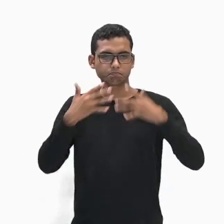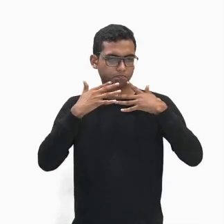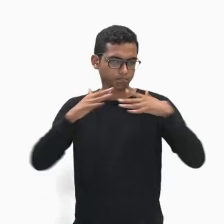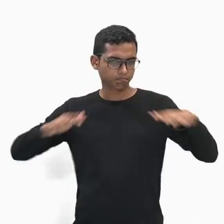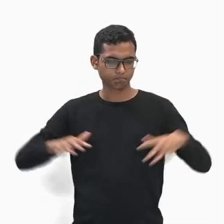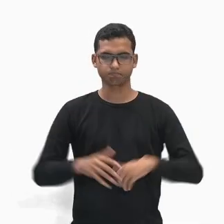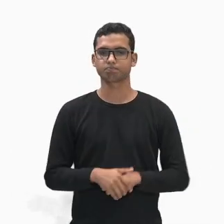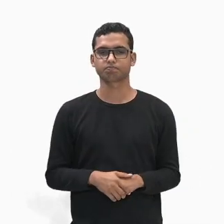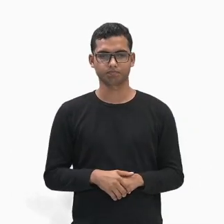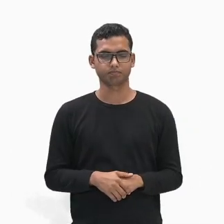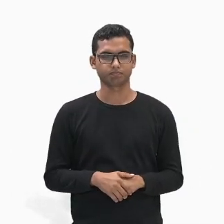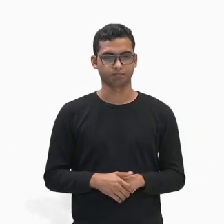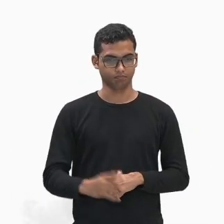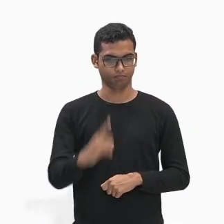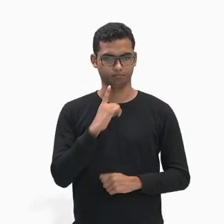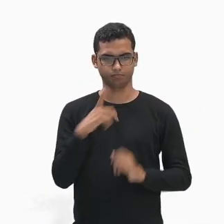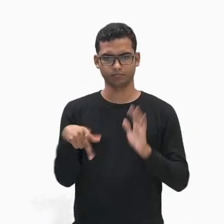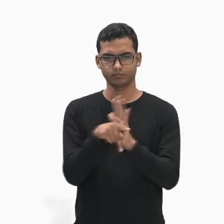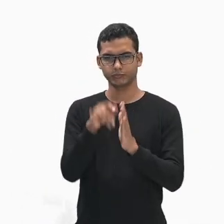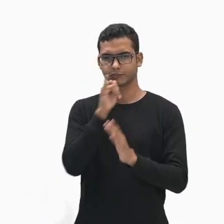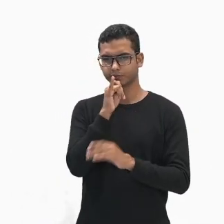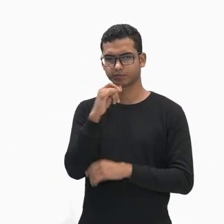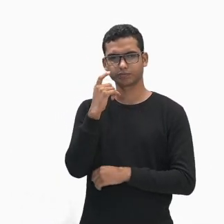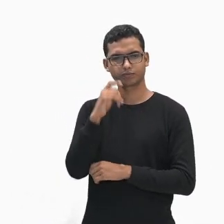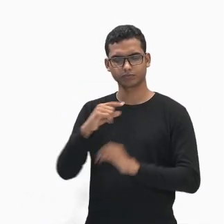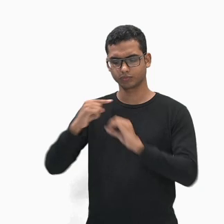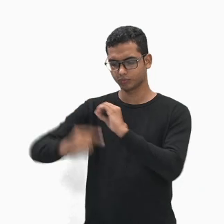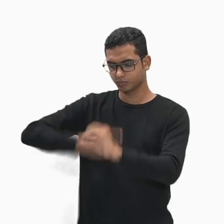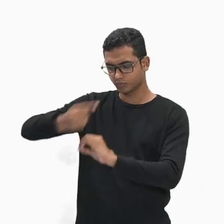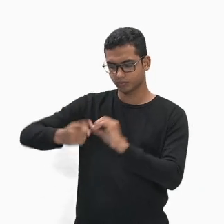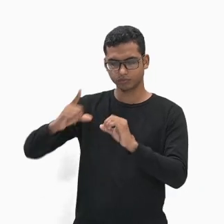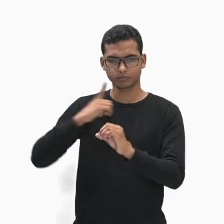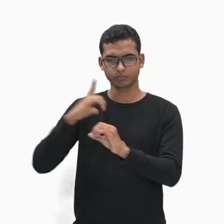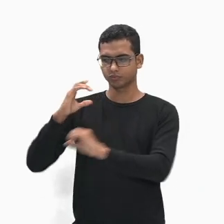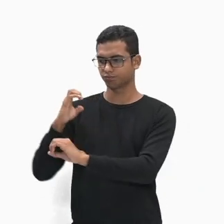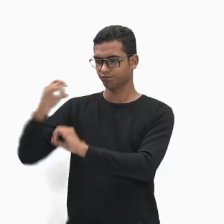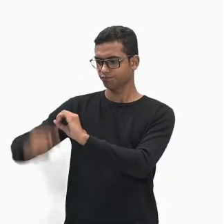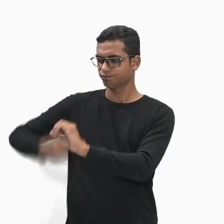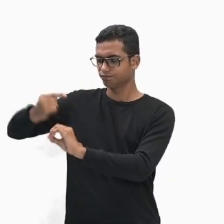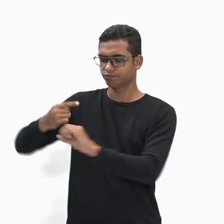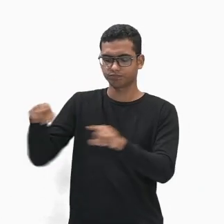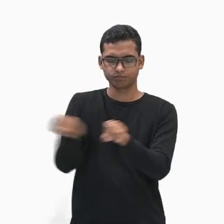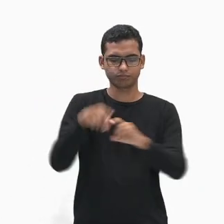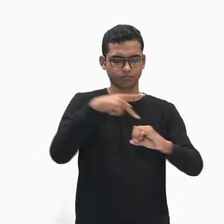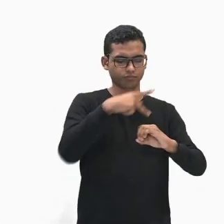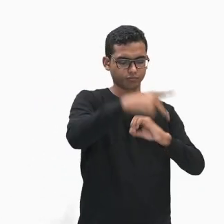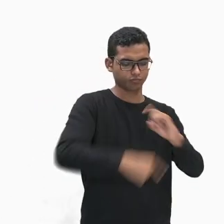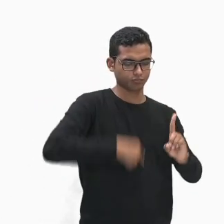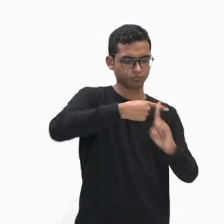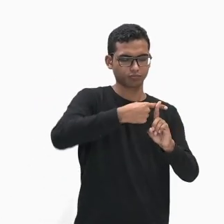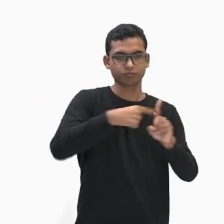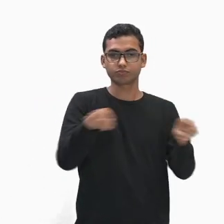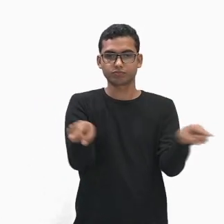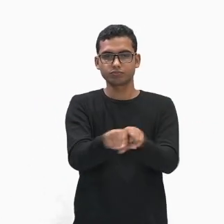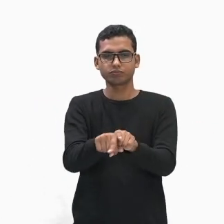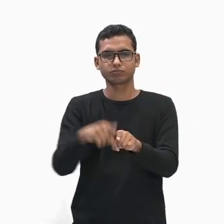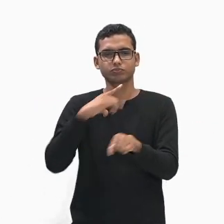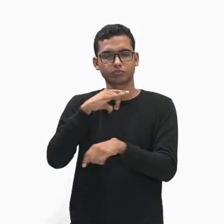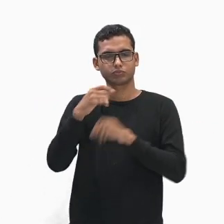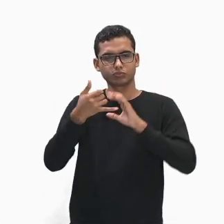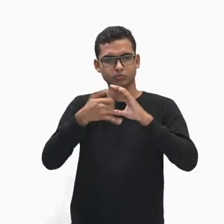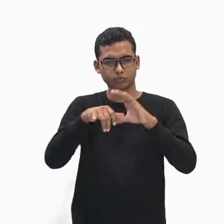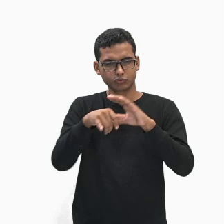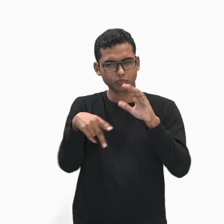tenho prótons, eu tenho os elétrons, e eu tenho aí chamando de elétrons livres. Não quer dizer que